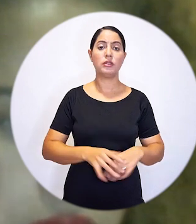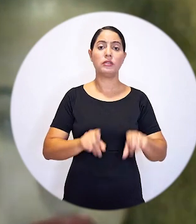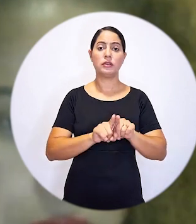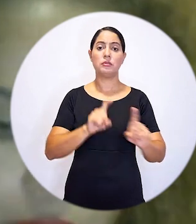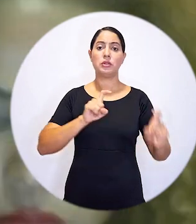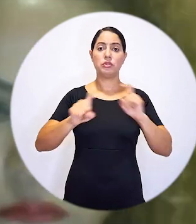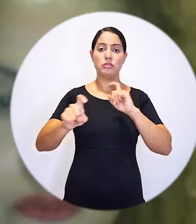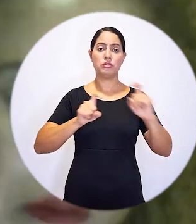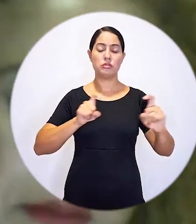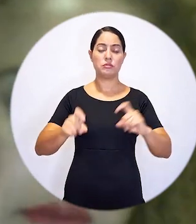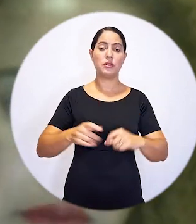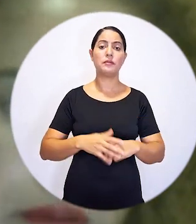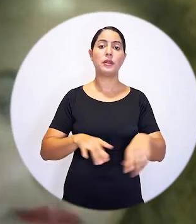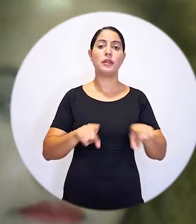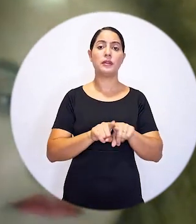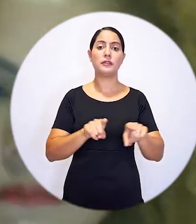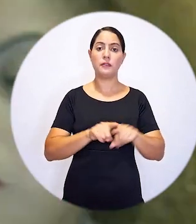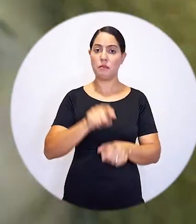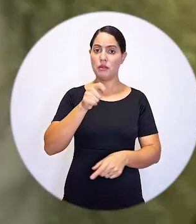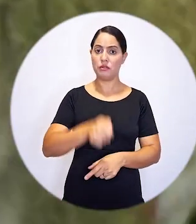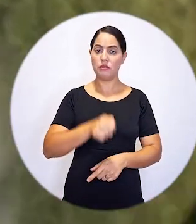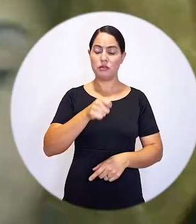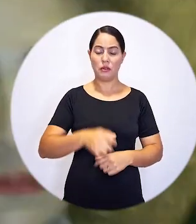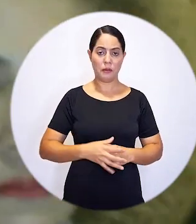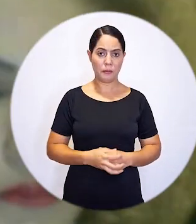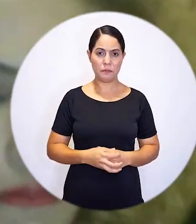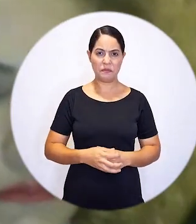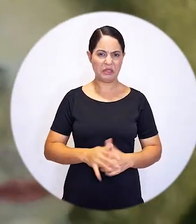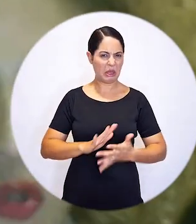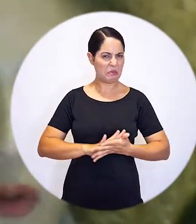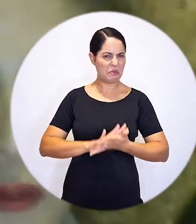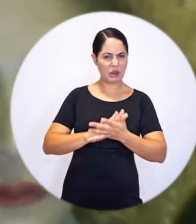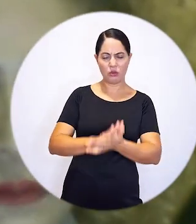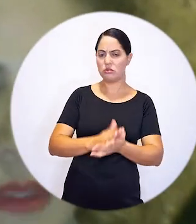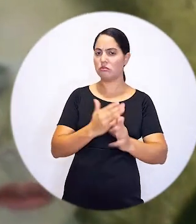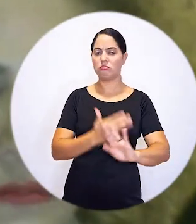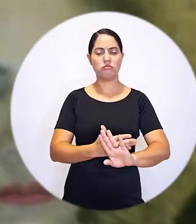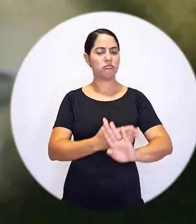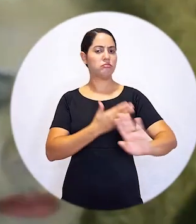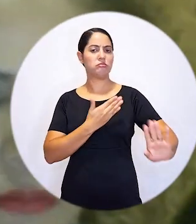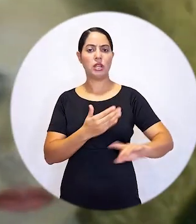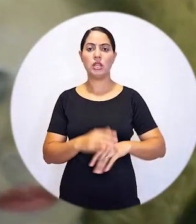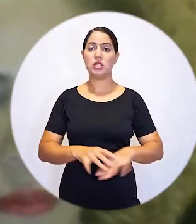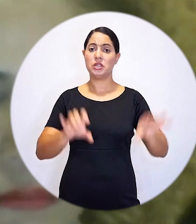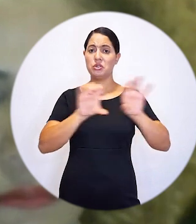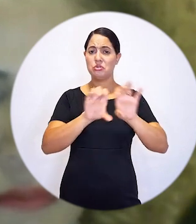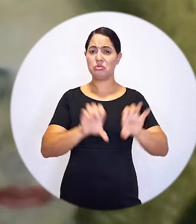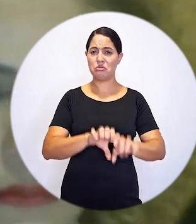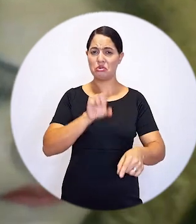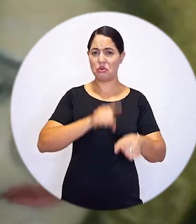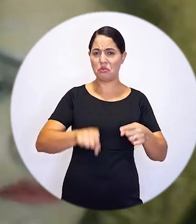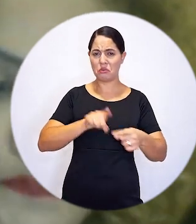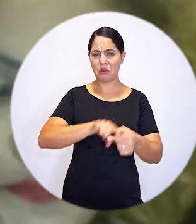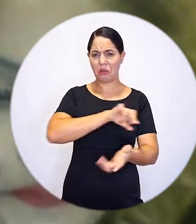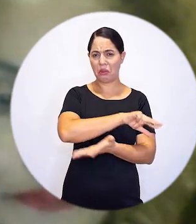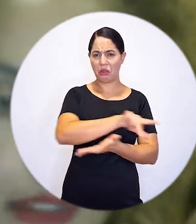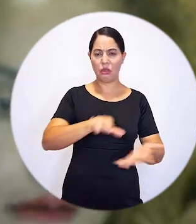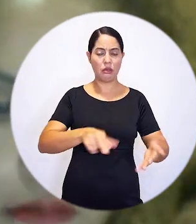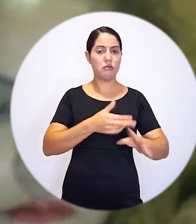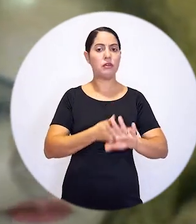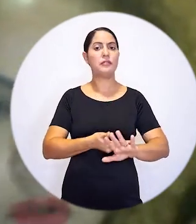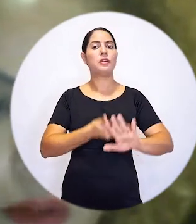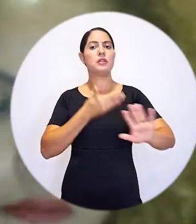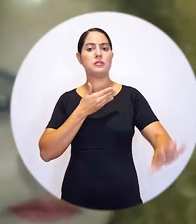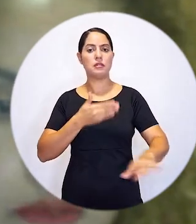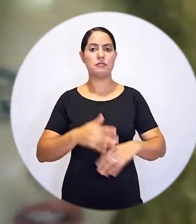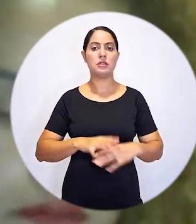judicial, administrativo e disciplinar, afastando estereótipos, preconceitos e problemas estruturais